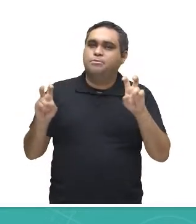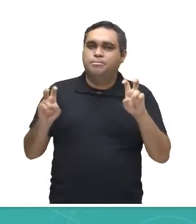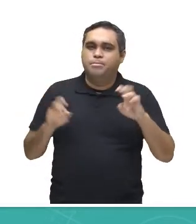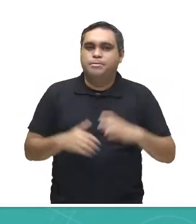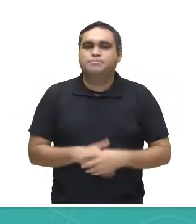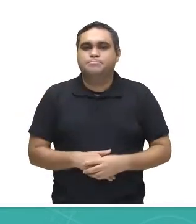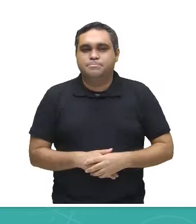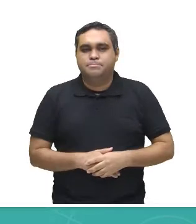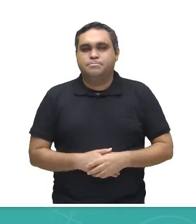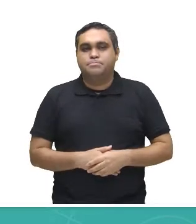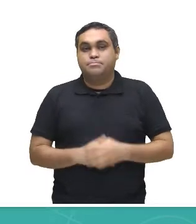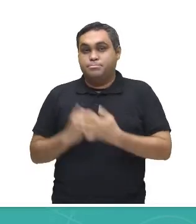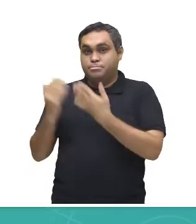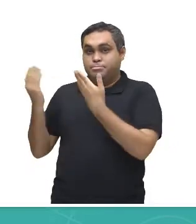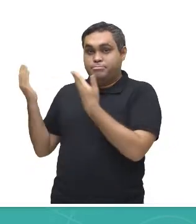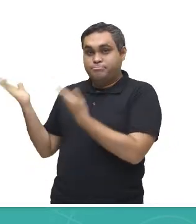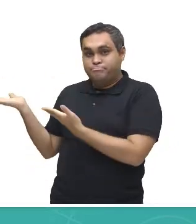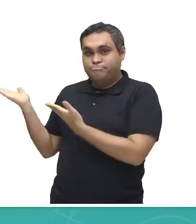sobre.